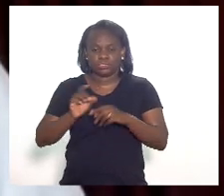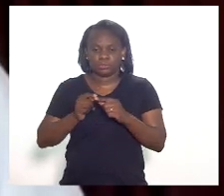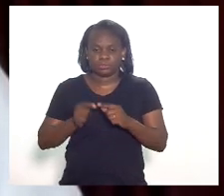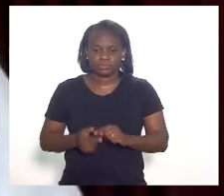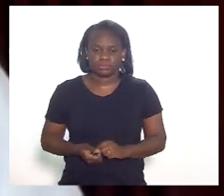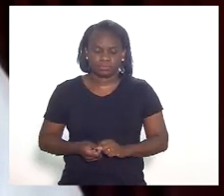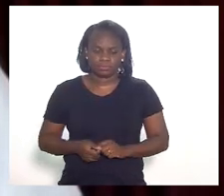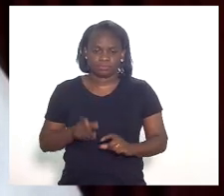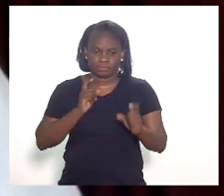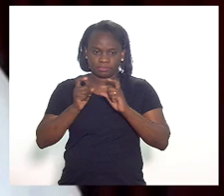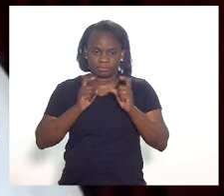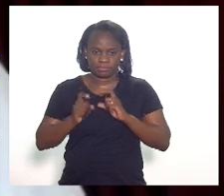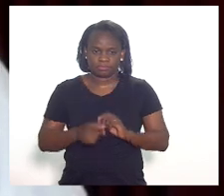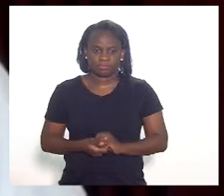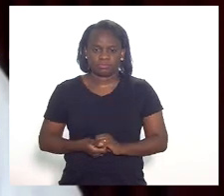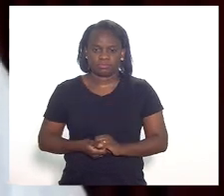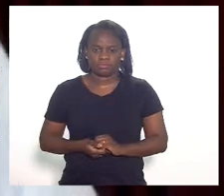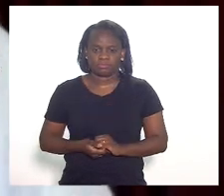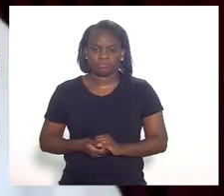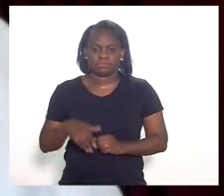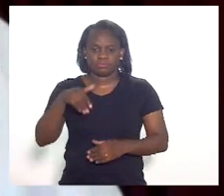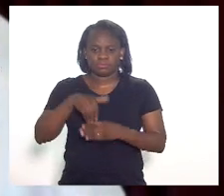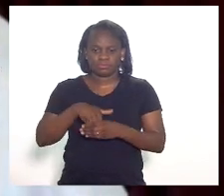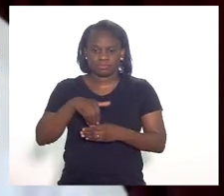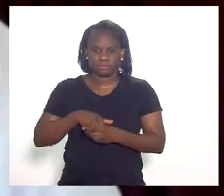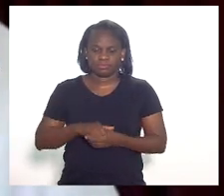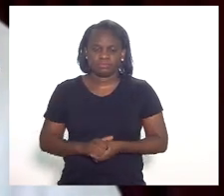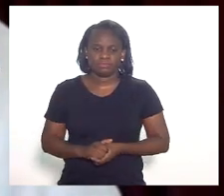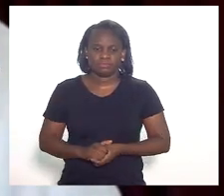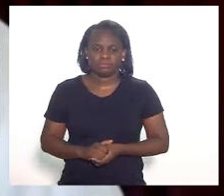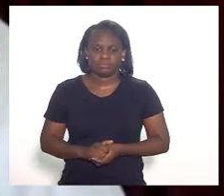Em discussão, em votação,